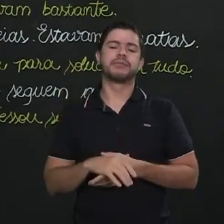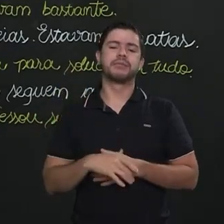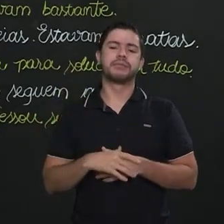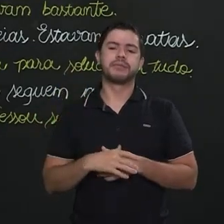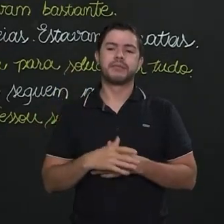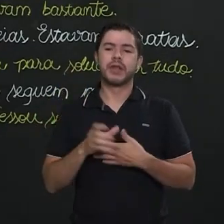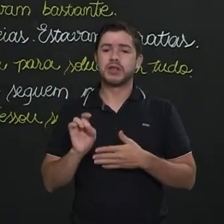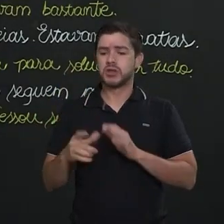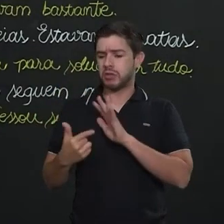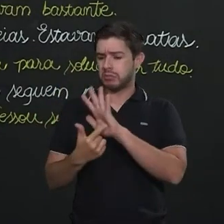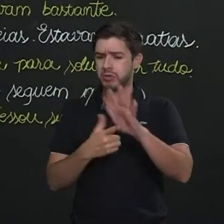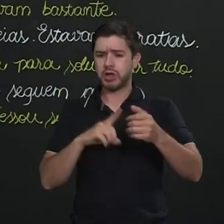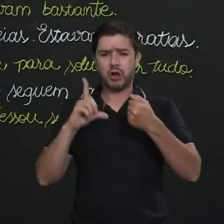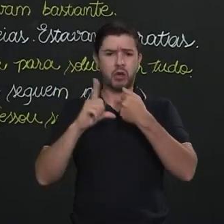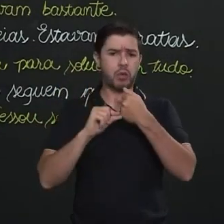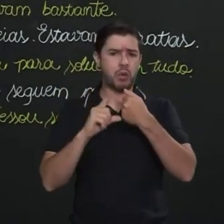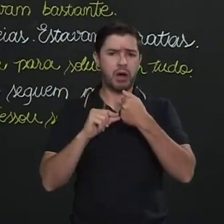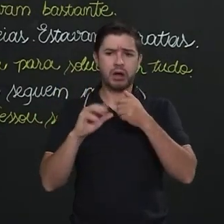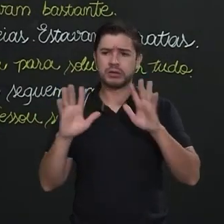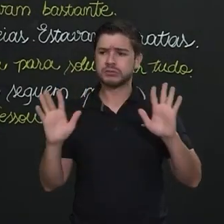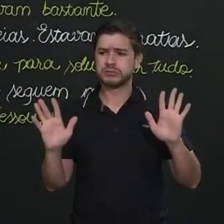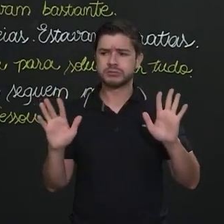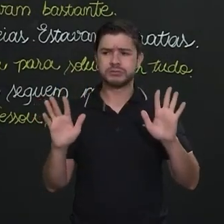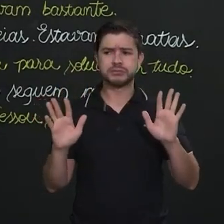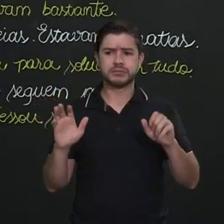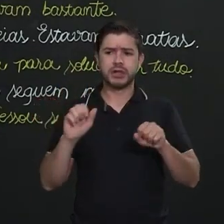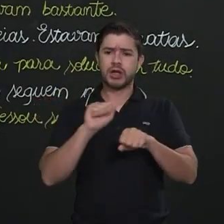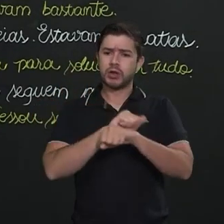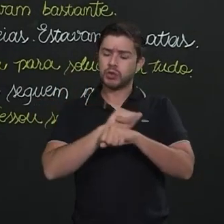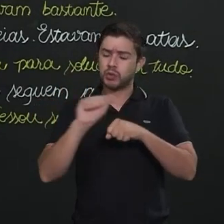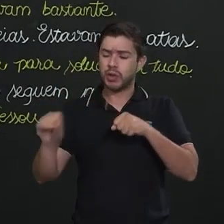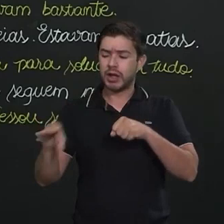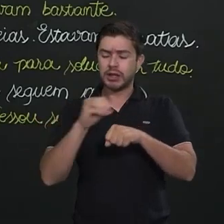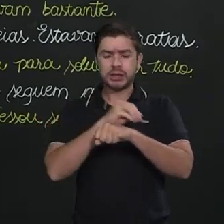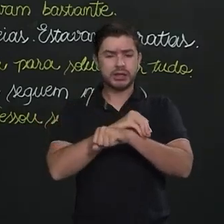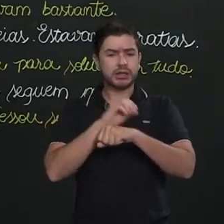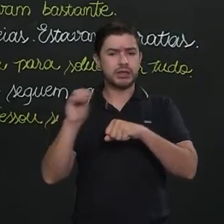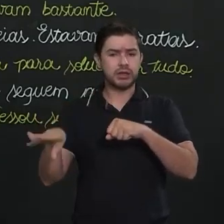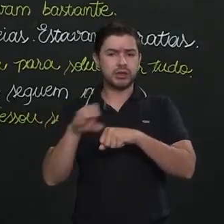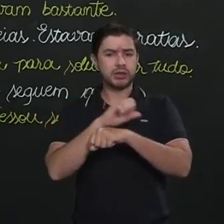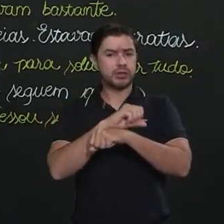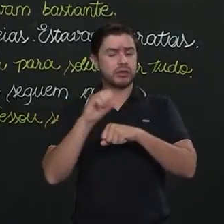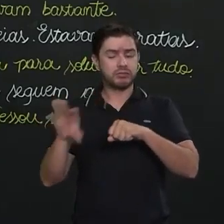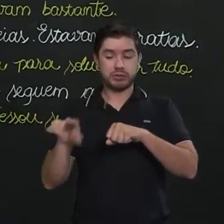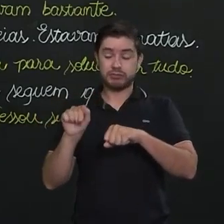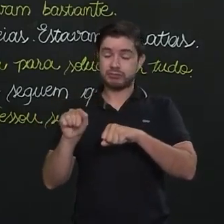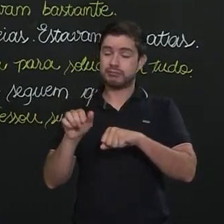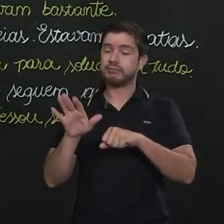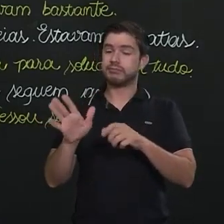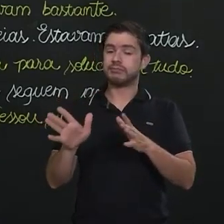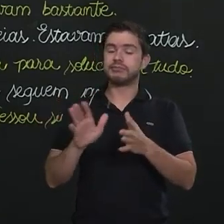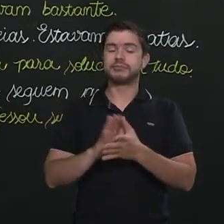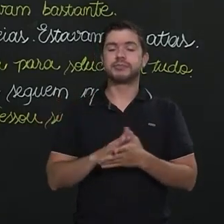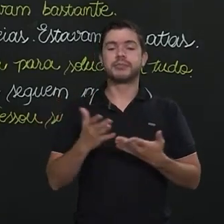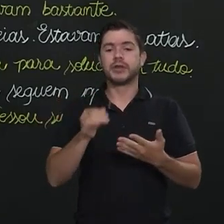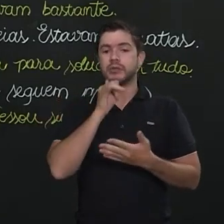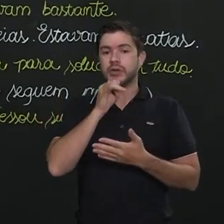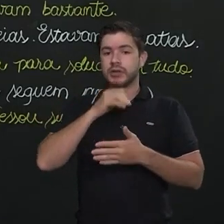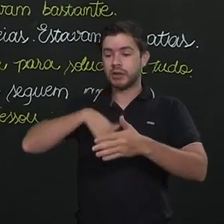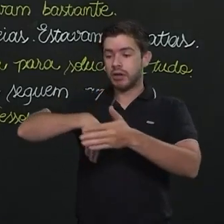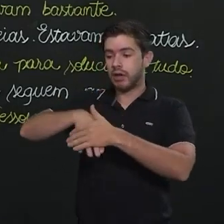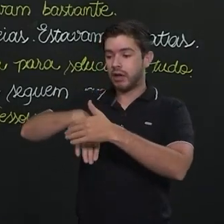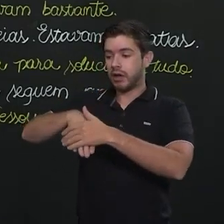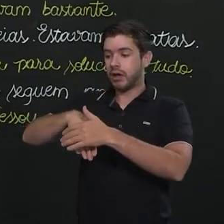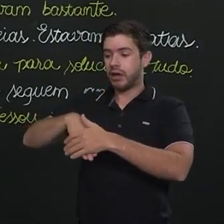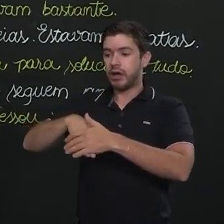só a presença do artigo que vai influenciar aqui essas construções. Olha só. Os jogadores argentino